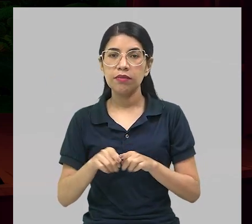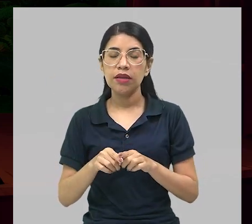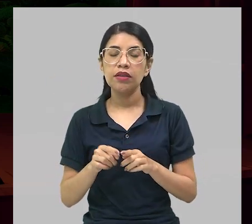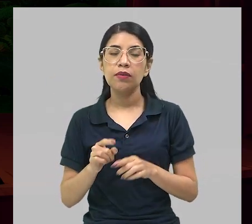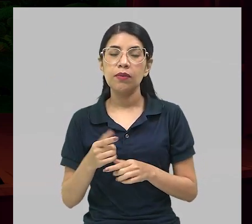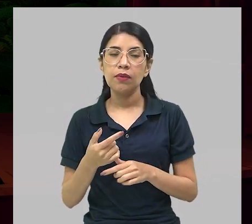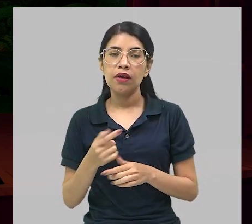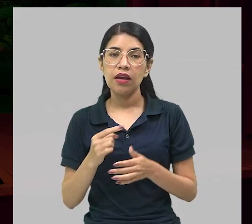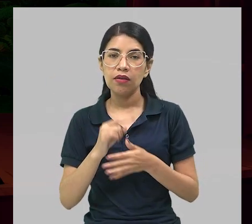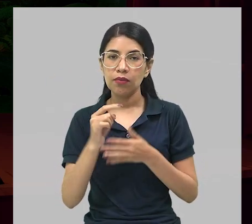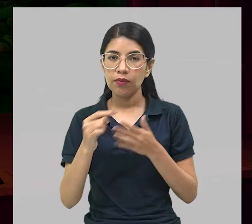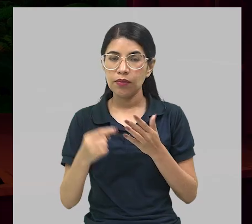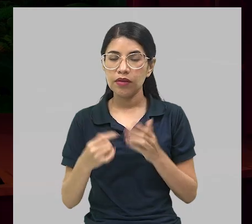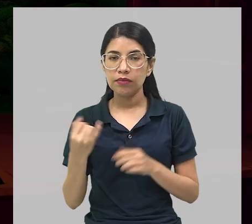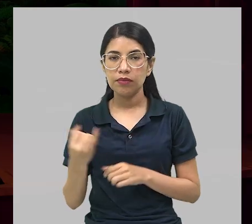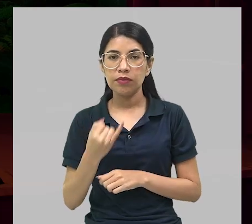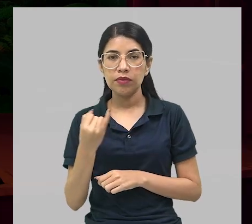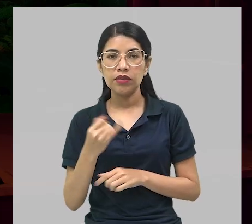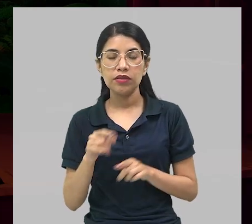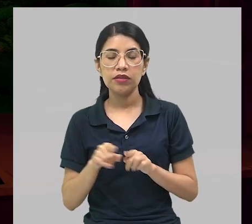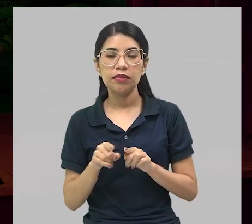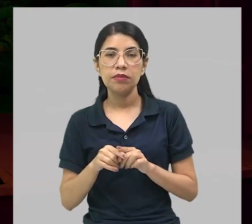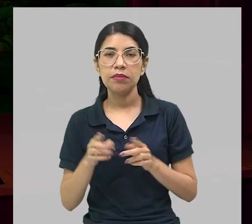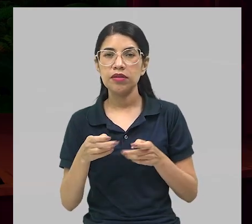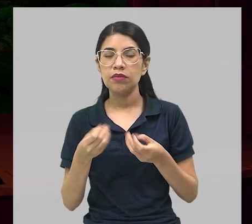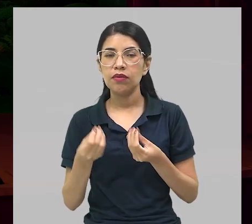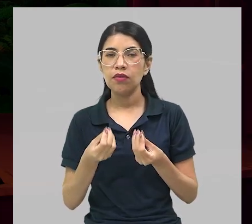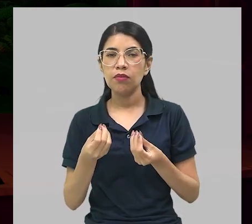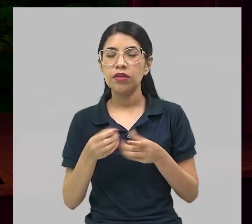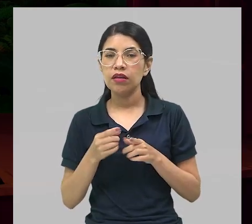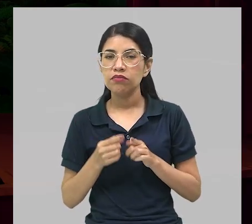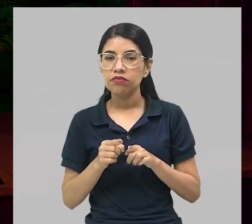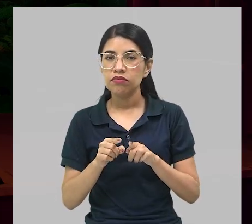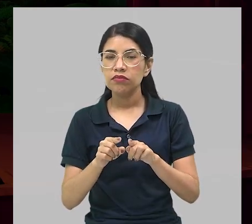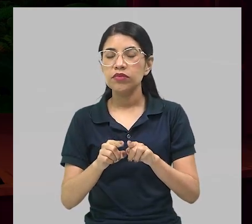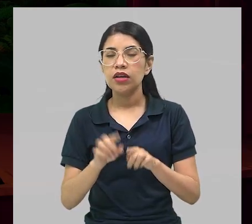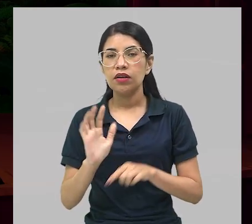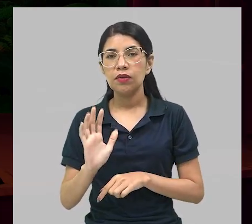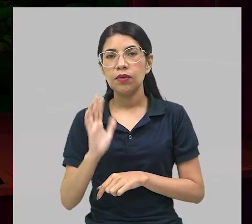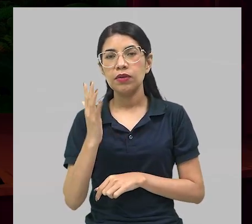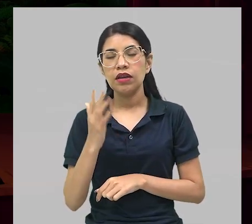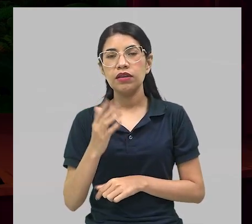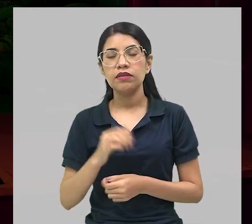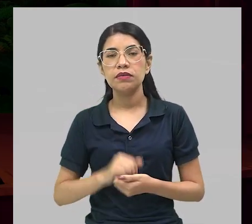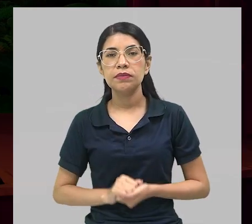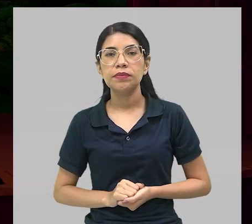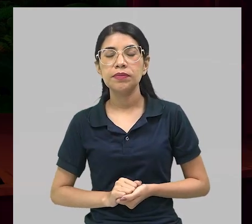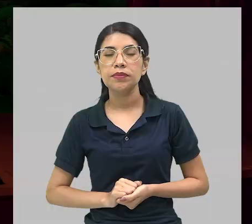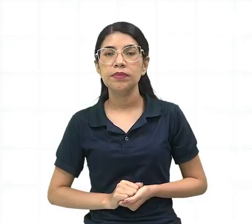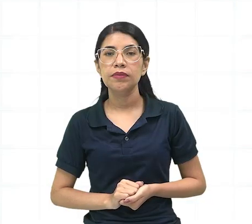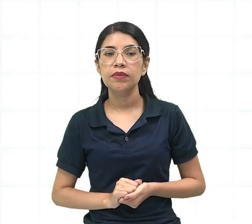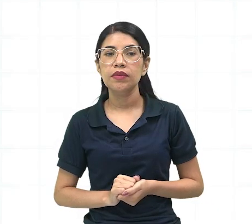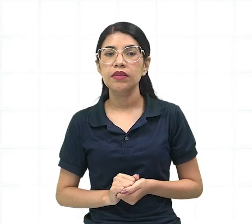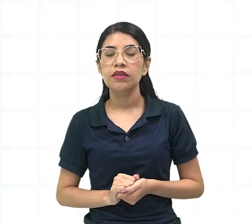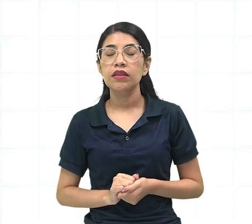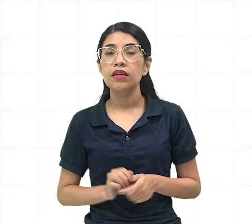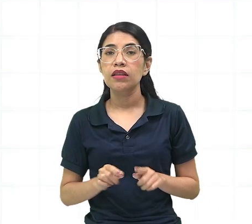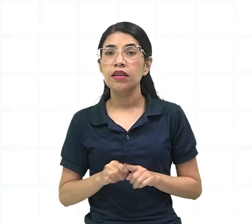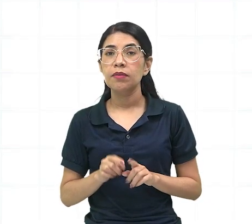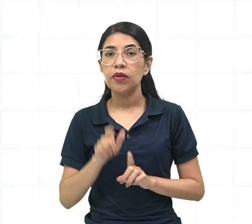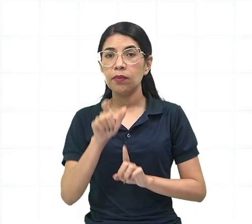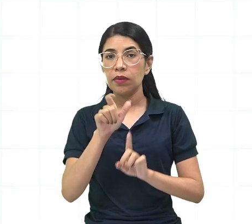outro elemento importantíssimo. Olha só quanta coisa acontecendo junta, né? E às vezes a gente nem se dá conta. A caracterização